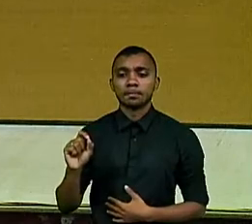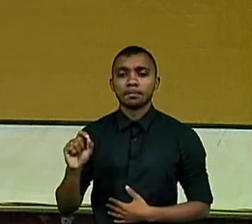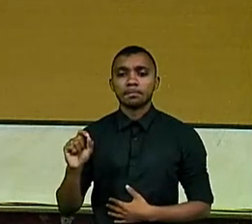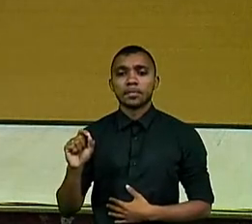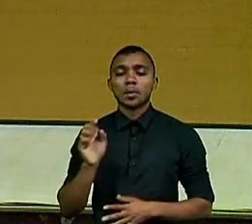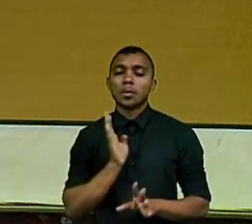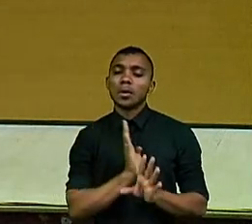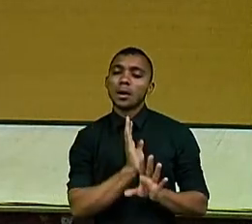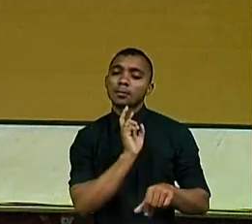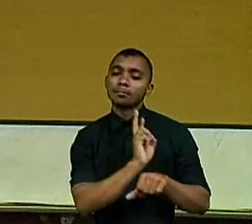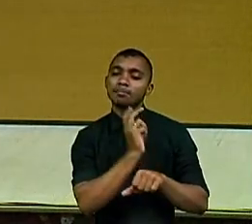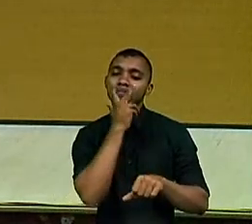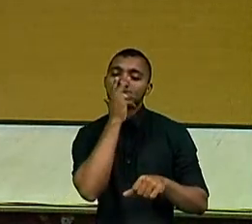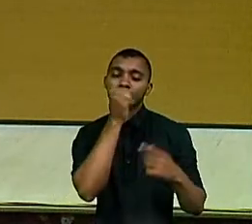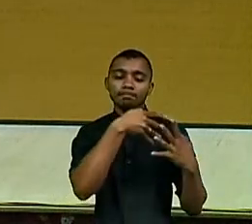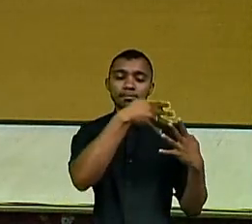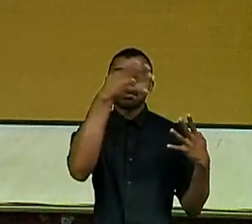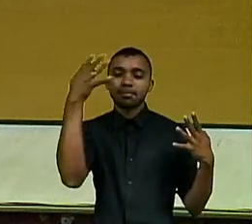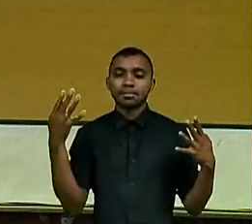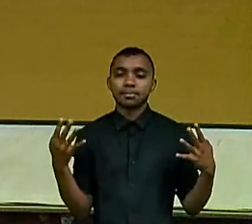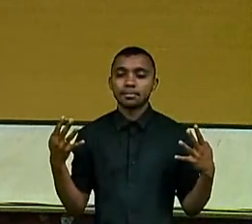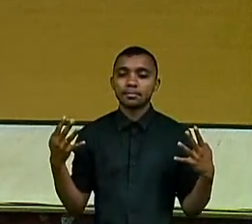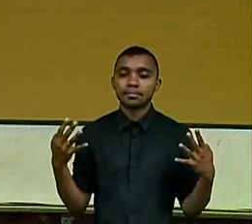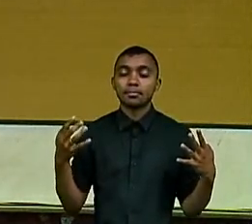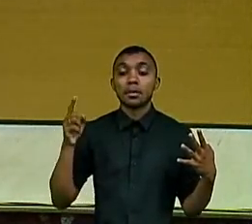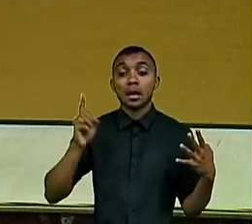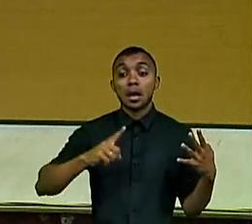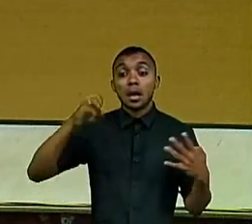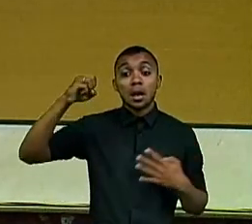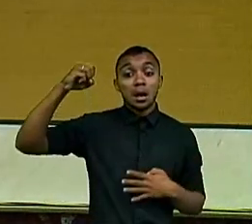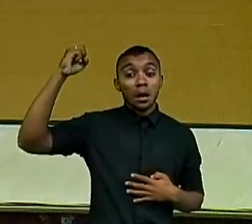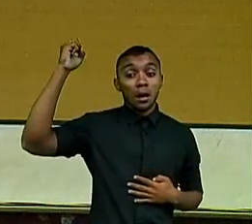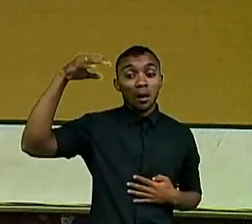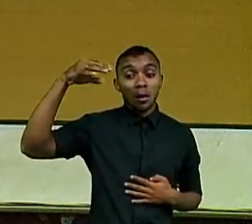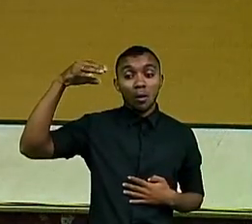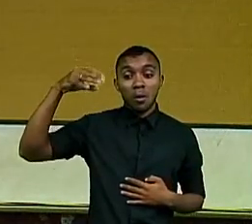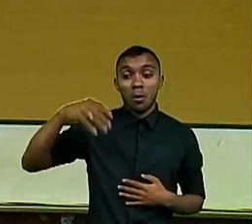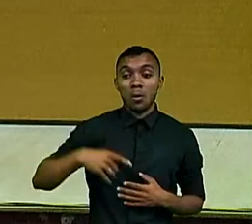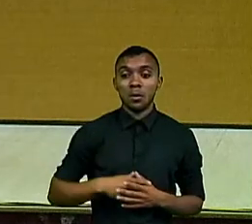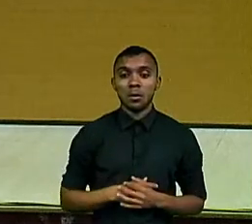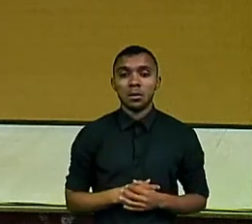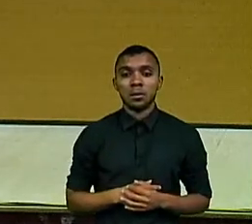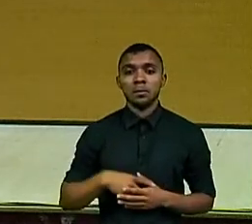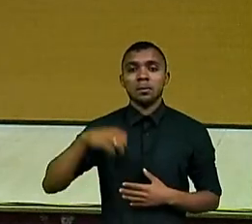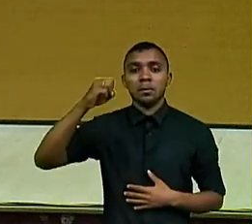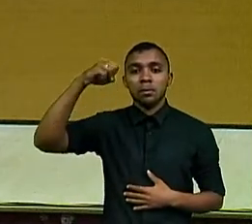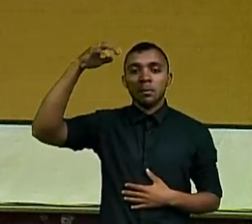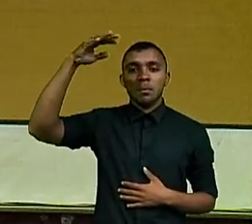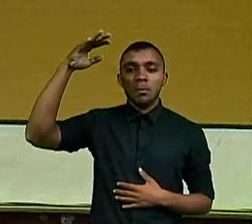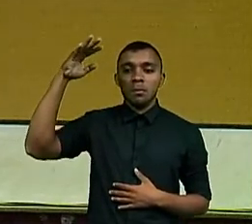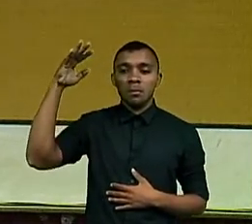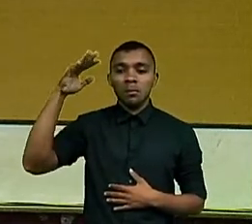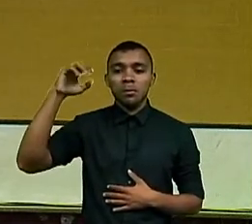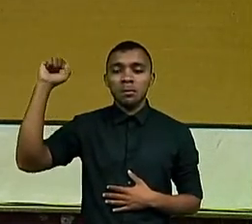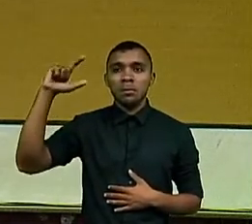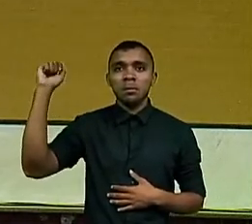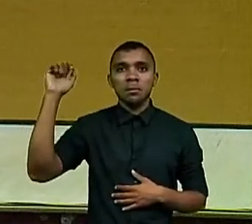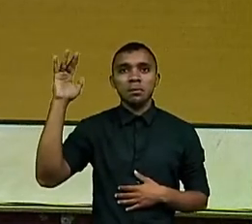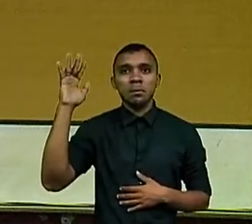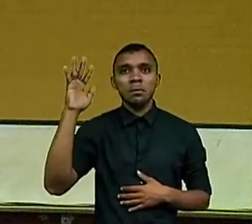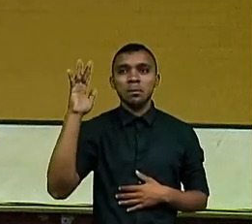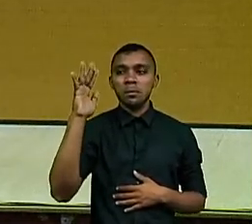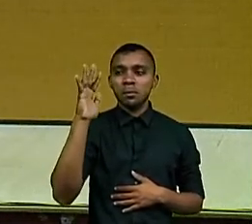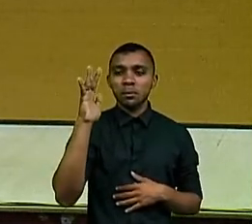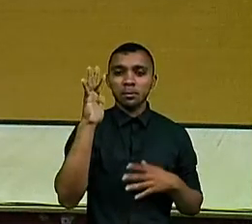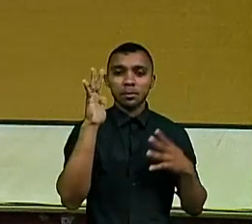do arco-íris então a luz tem que atravessar e quando ela atravessa ela